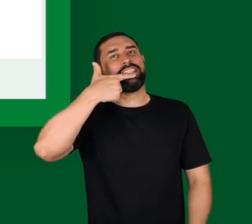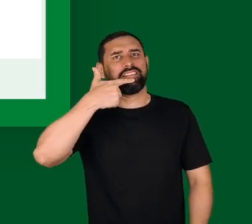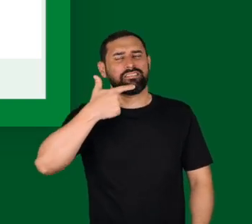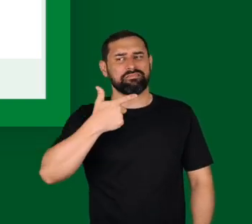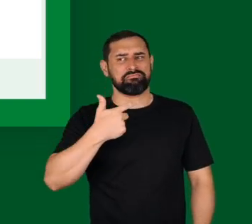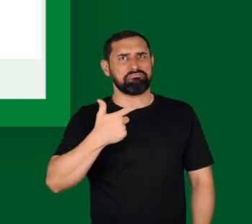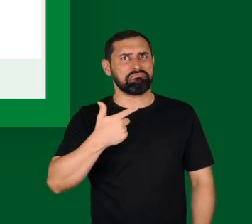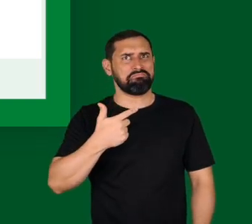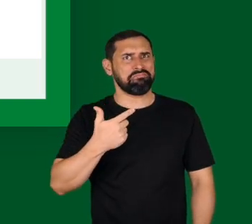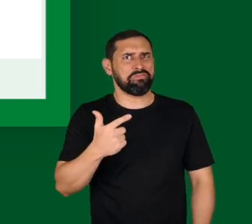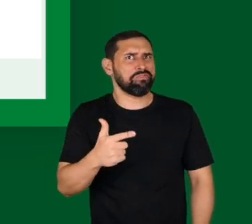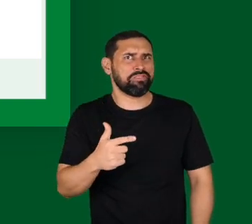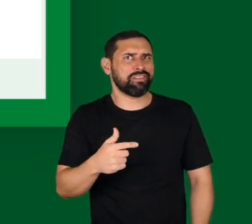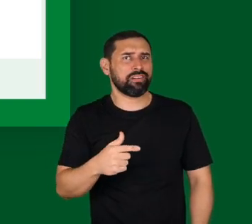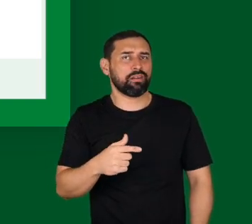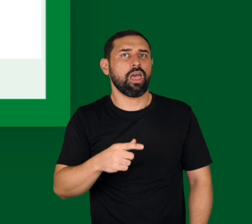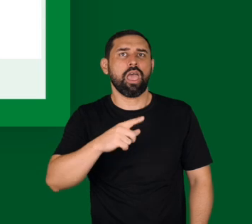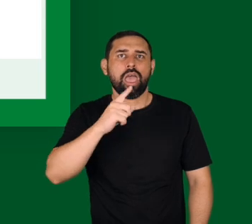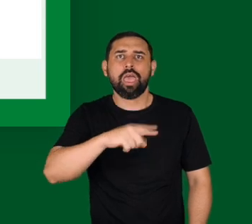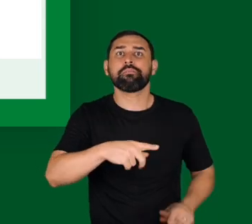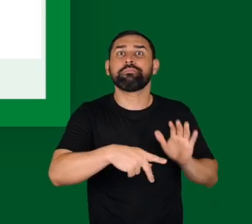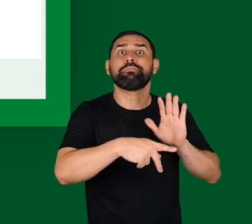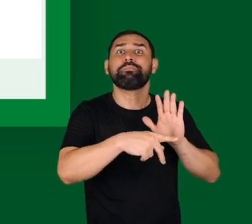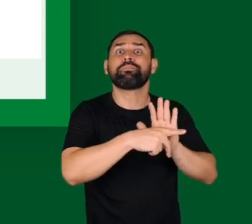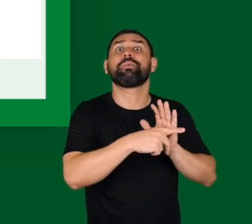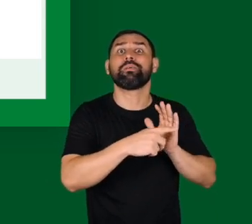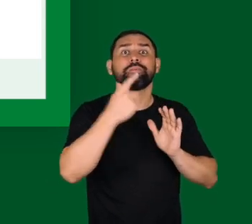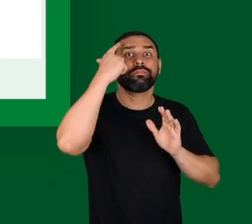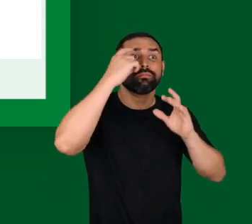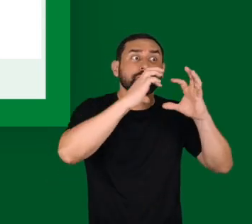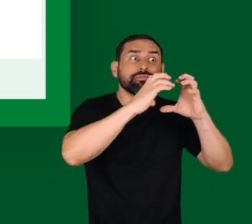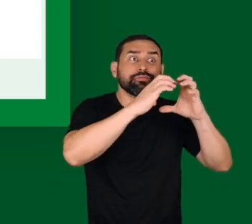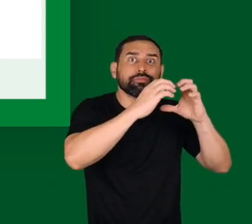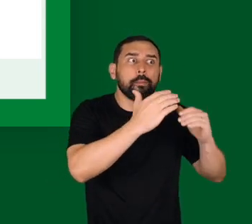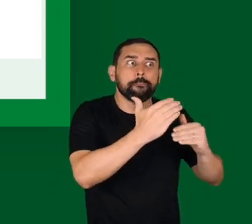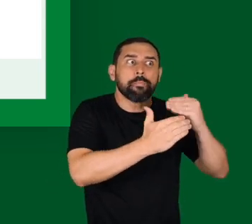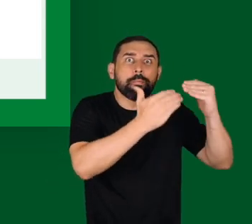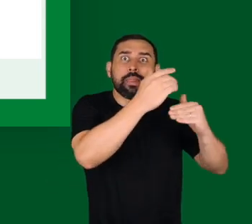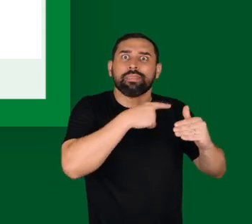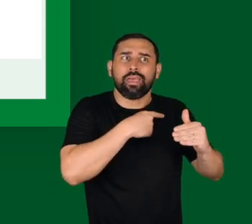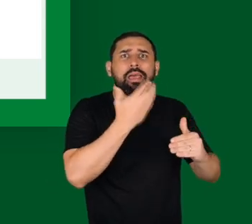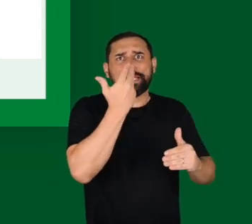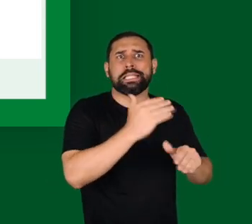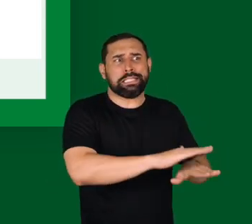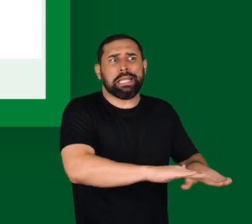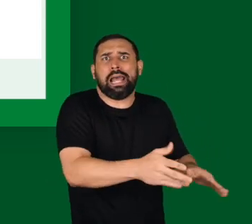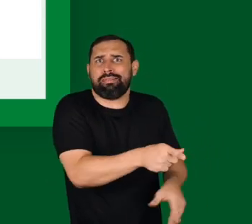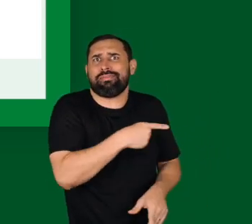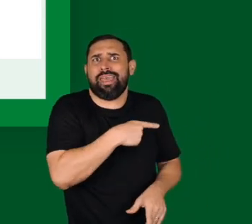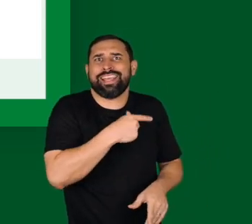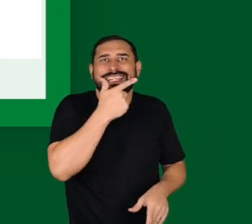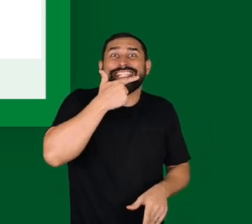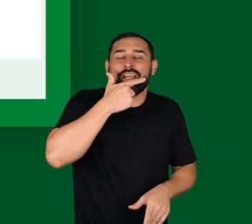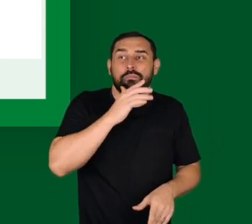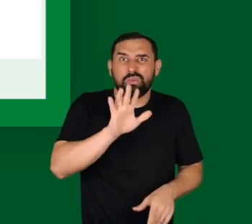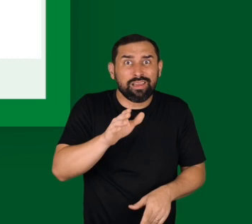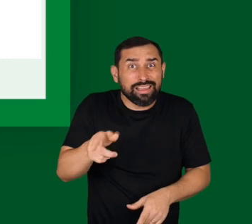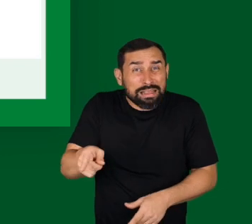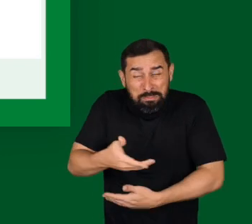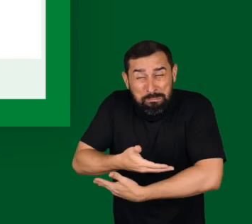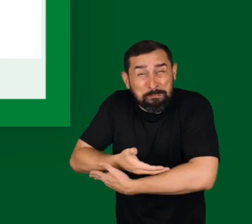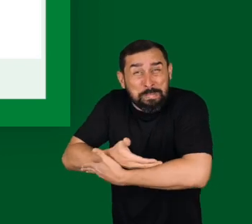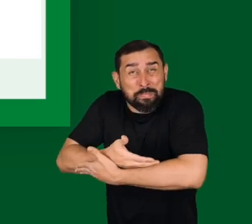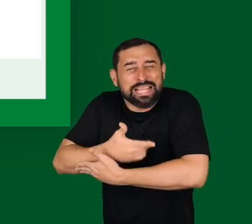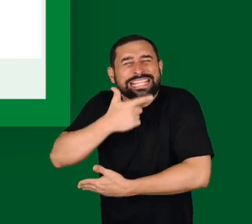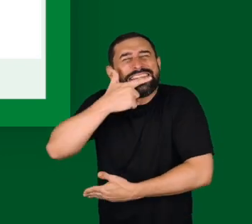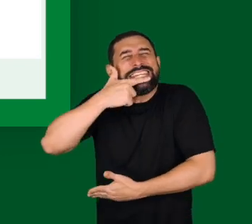sorriso social é uma característica do desenvolvimento neurológico. Aquele bebê que fez, nossa, um bebezinho que ri o tempo